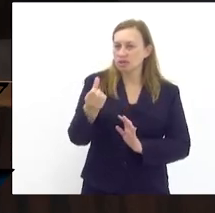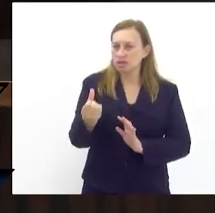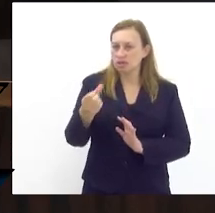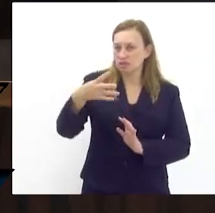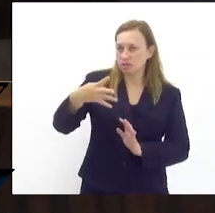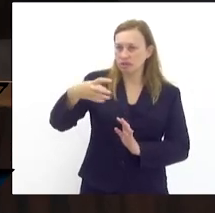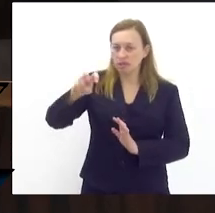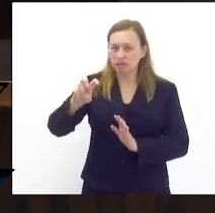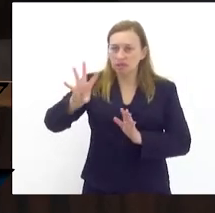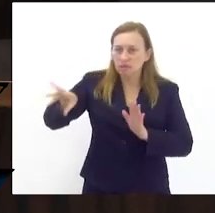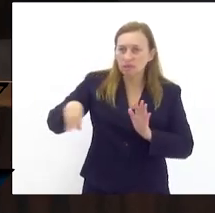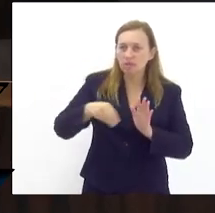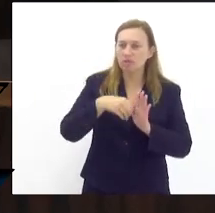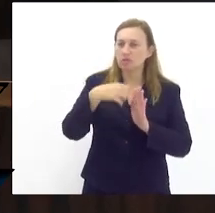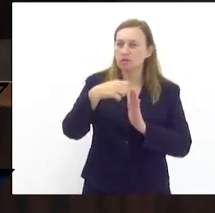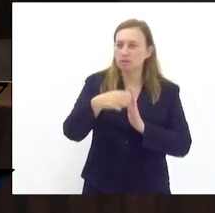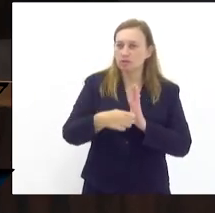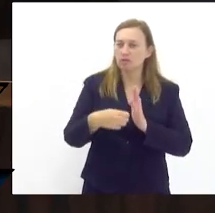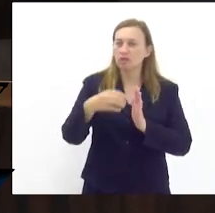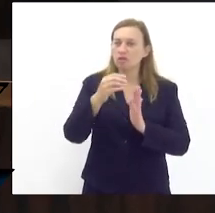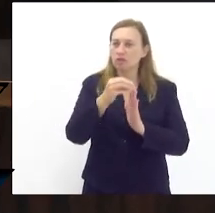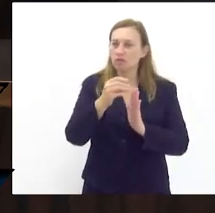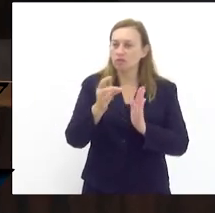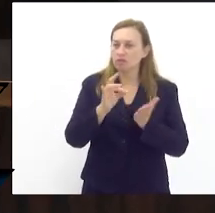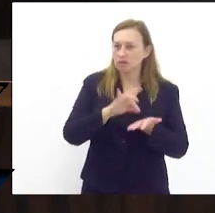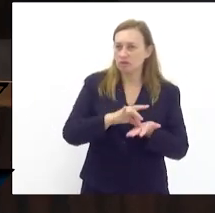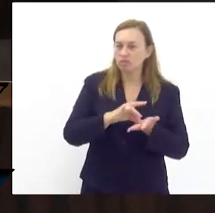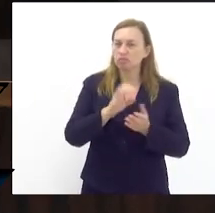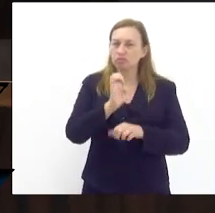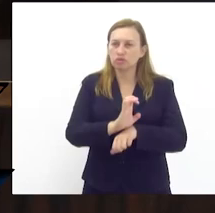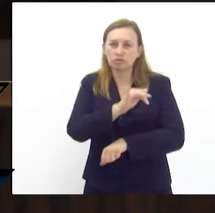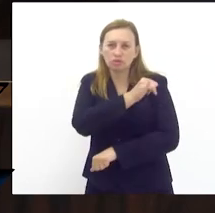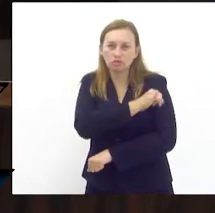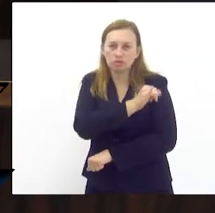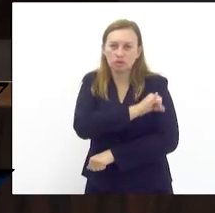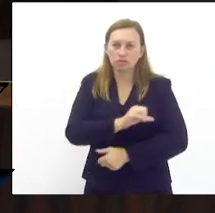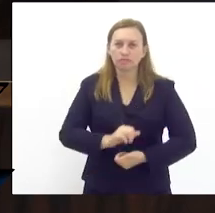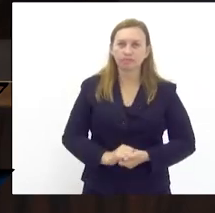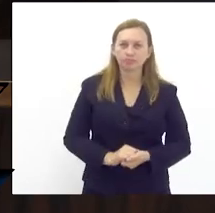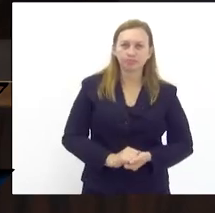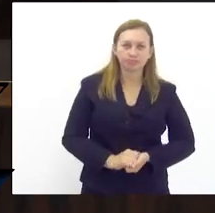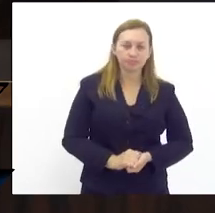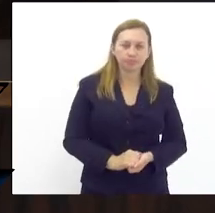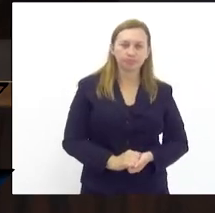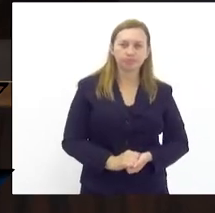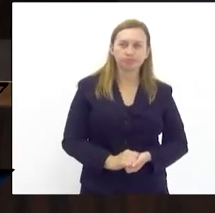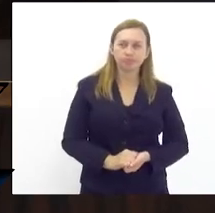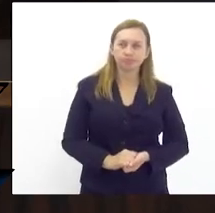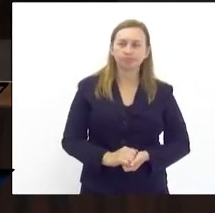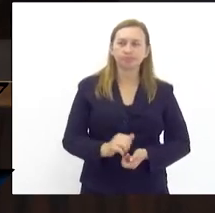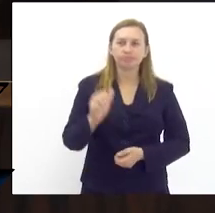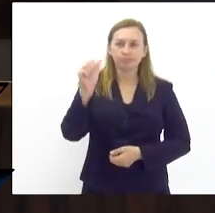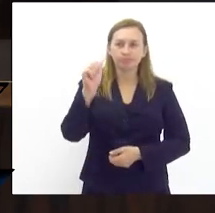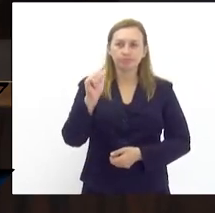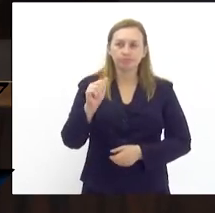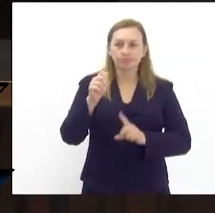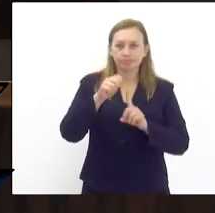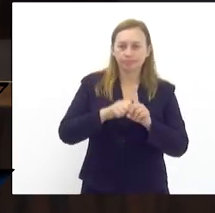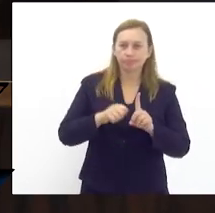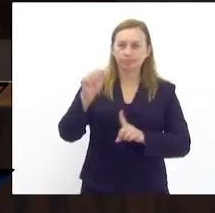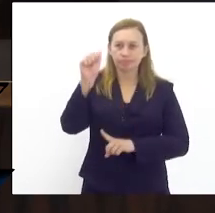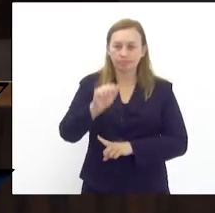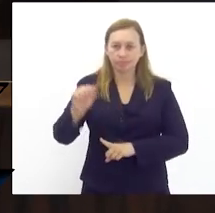incluir no calendário Oficial do Estado do Rio de Janeiro ou agosto azul e